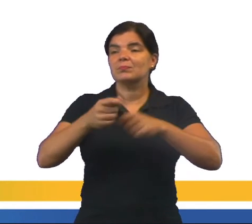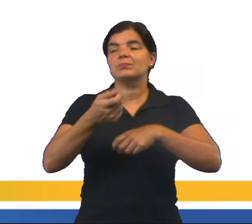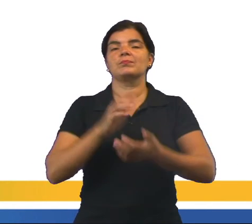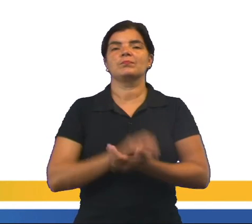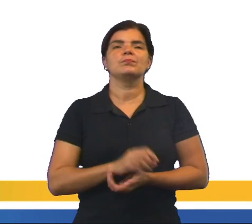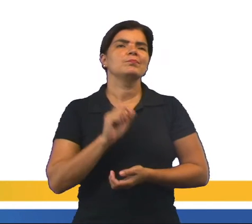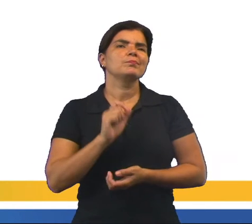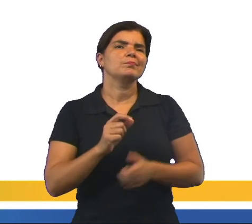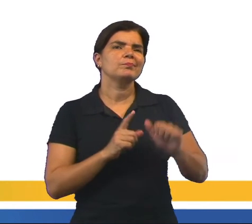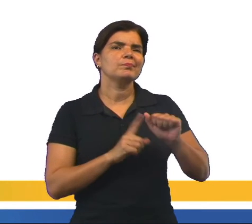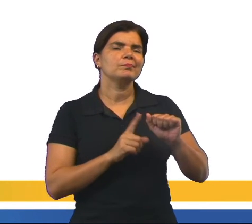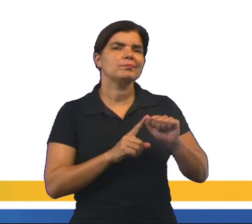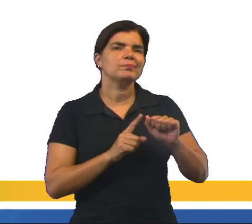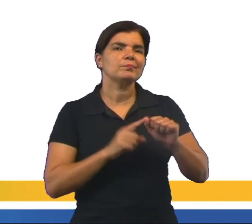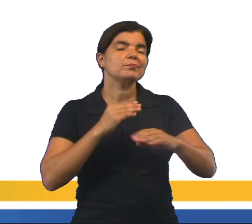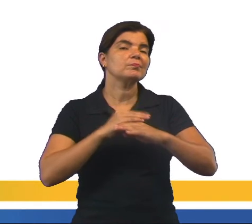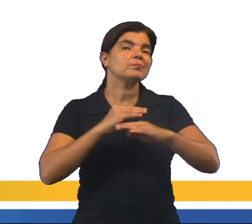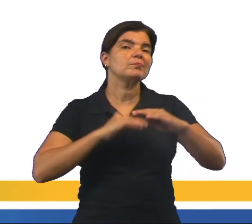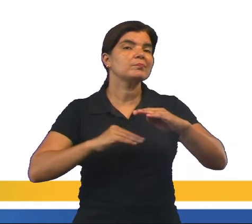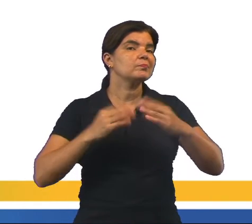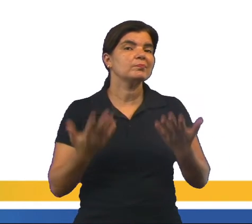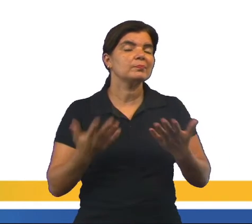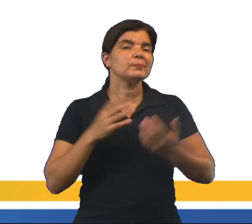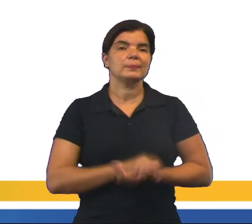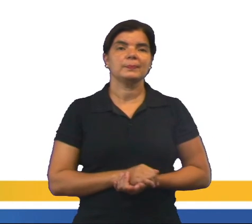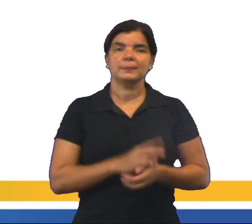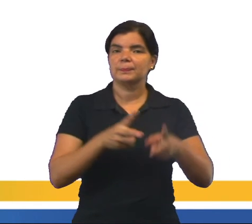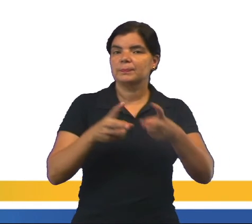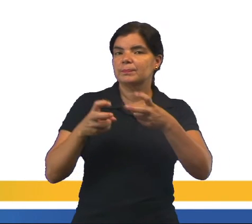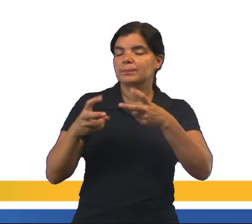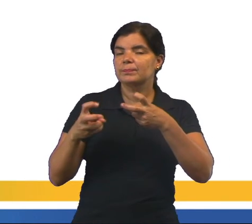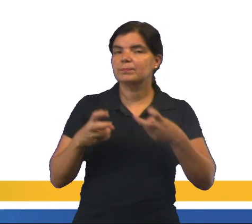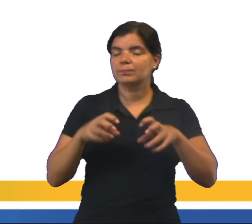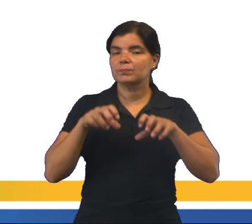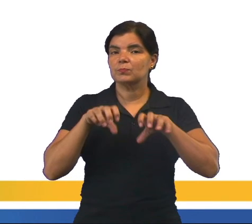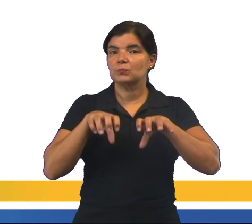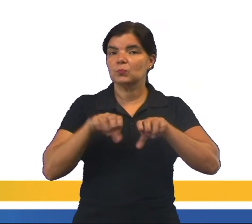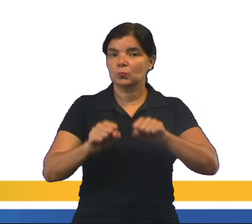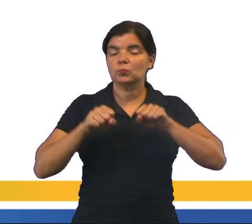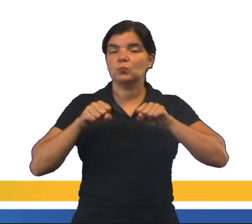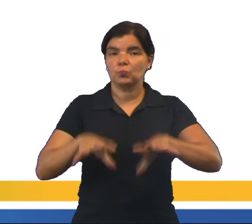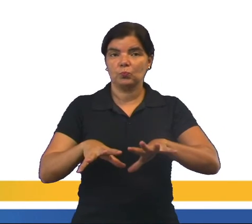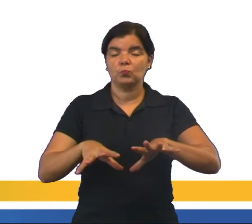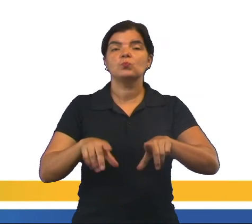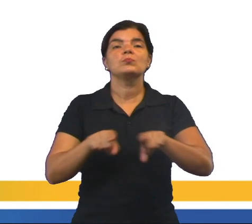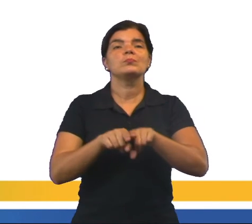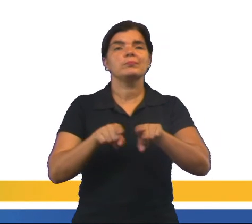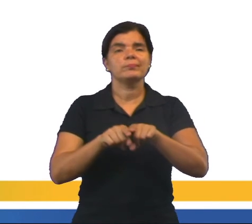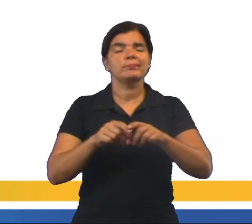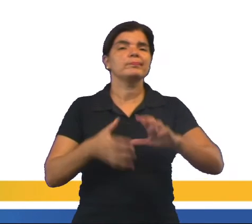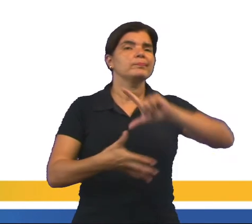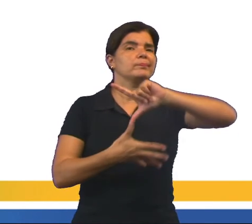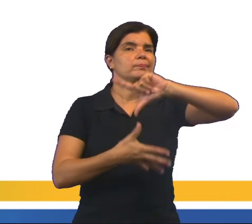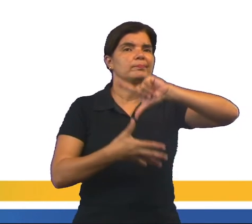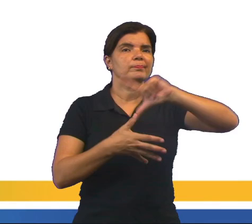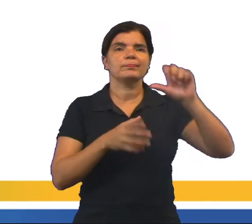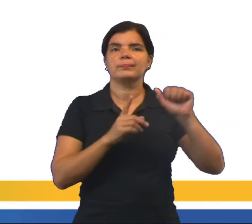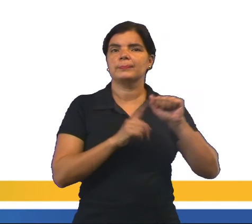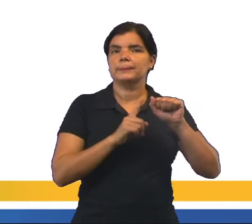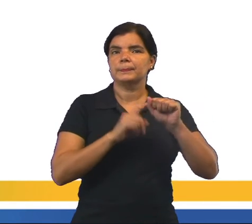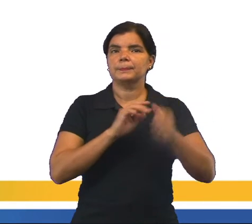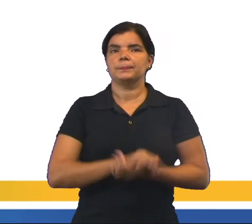criação de... O que será que essa desigualdade da exploração dos colonizadores promoveu na América Latina? Letra